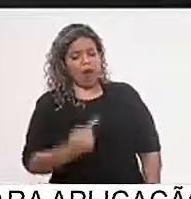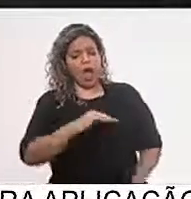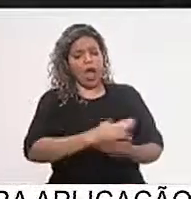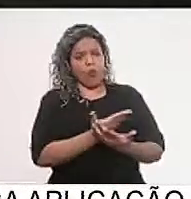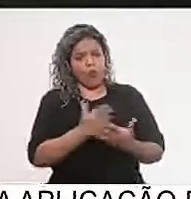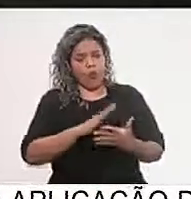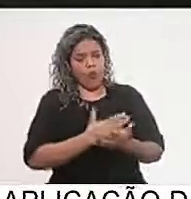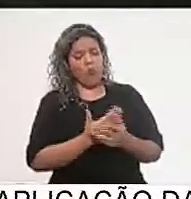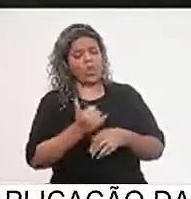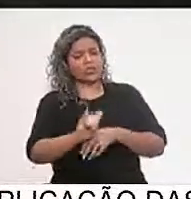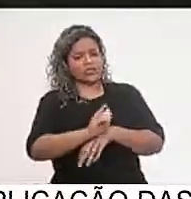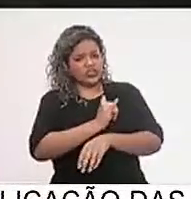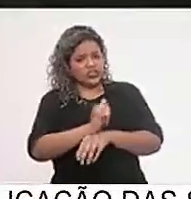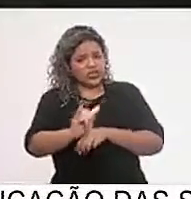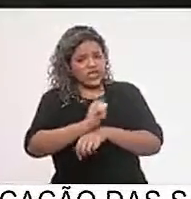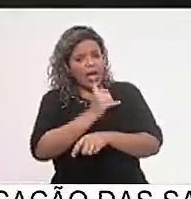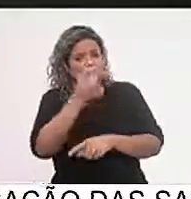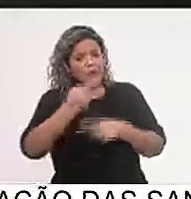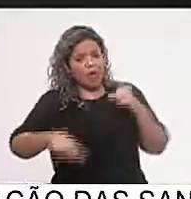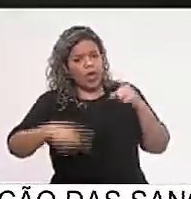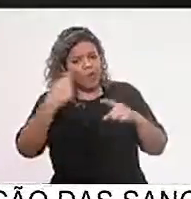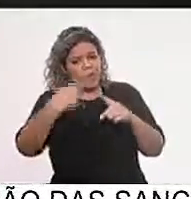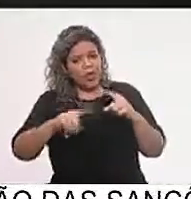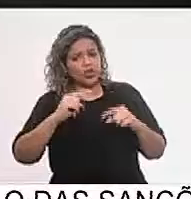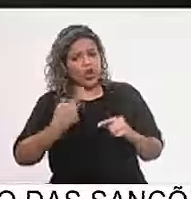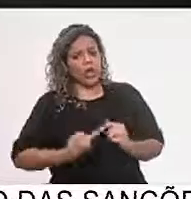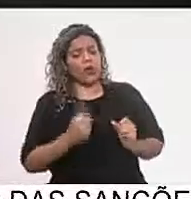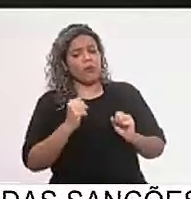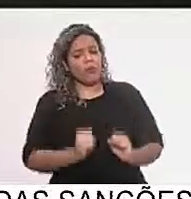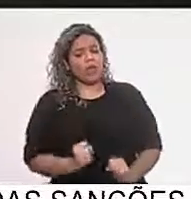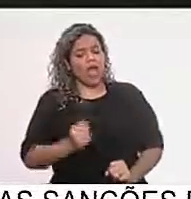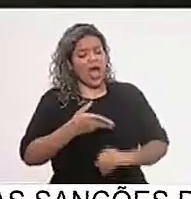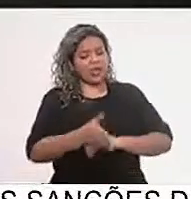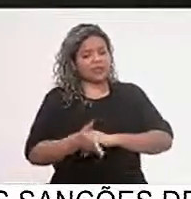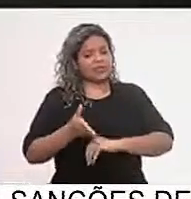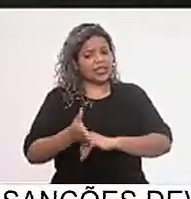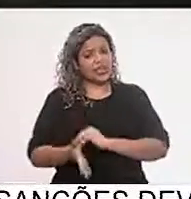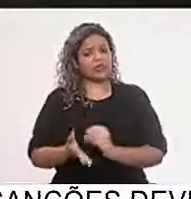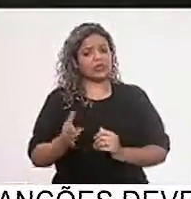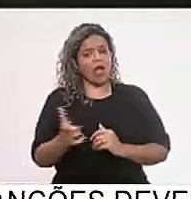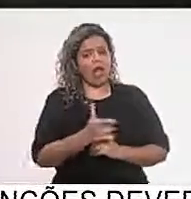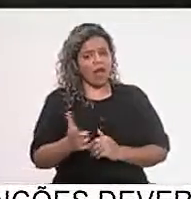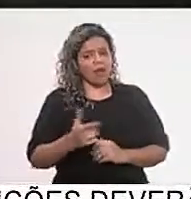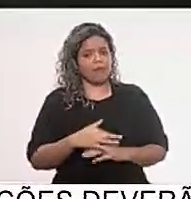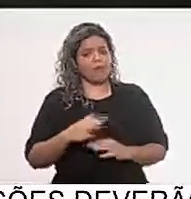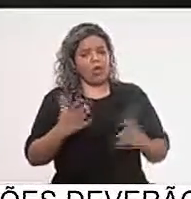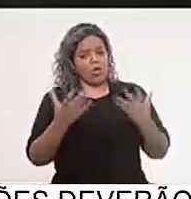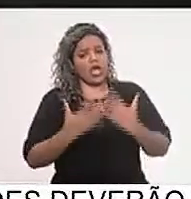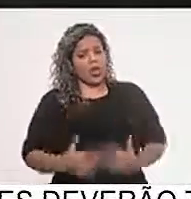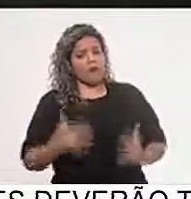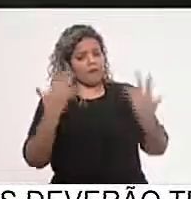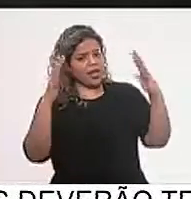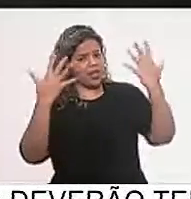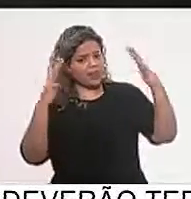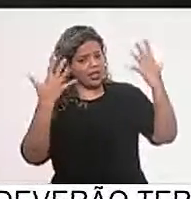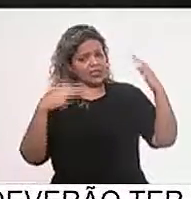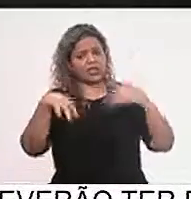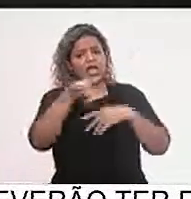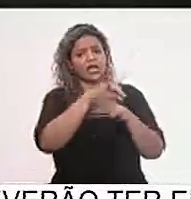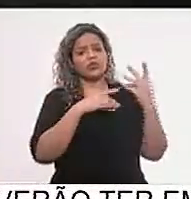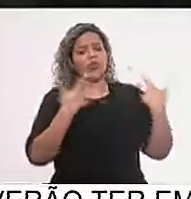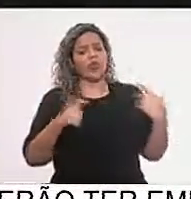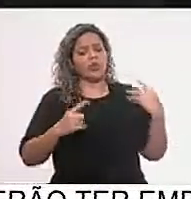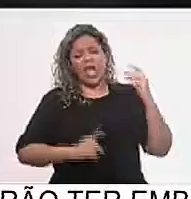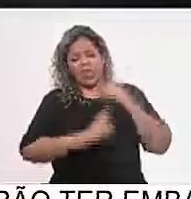algumas artimanhas, proibiram que nós pudéssemos ter acesso às armas. Então, eu quero parabenizar. Isso não